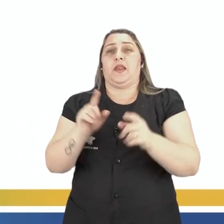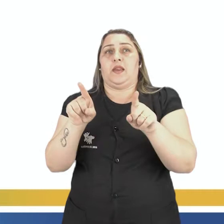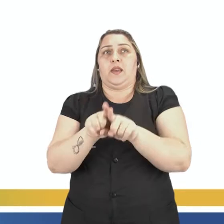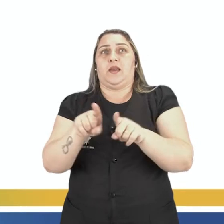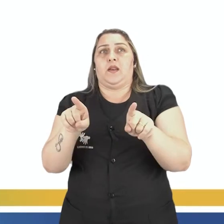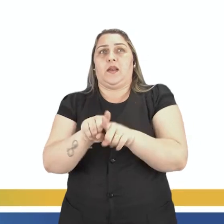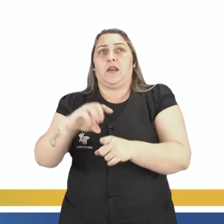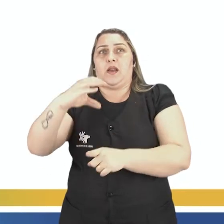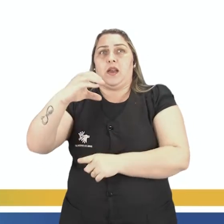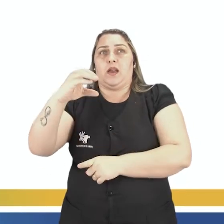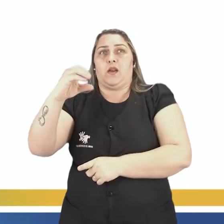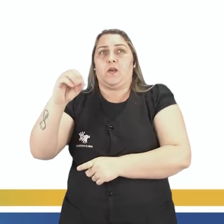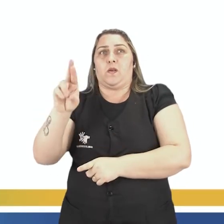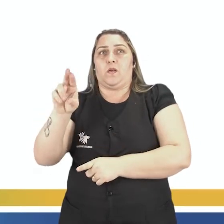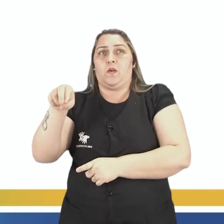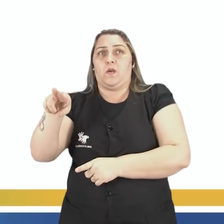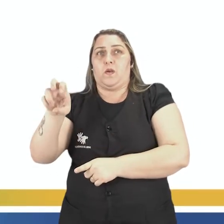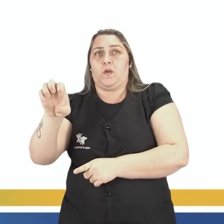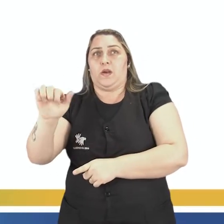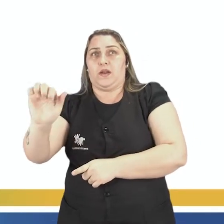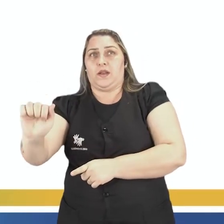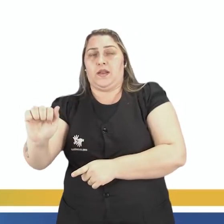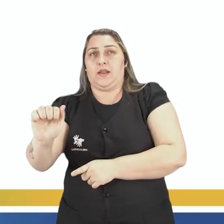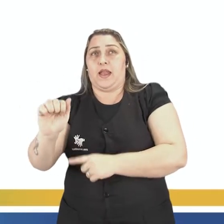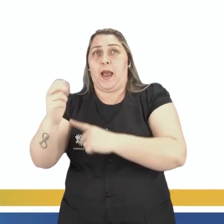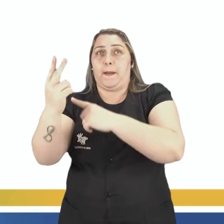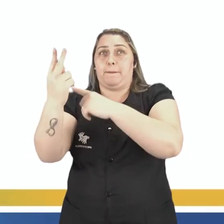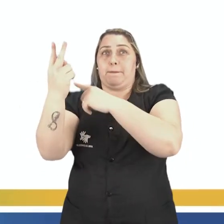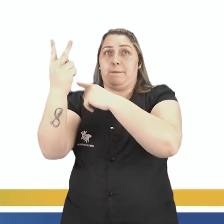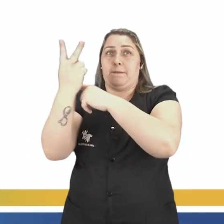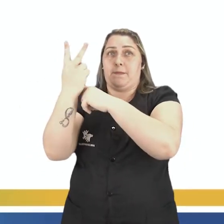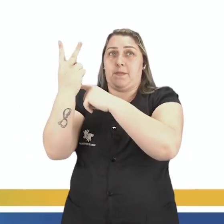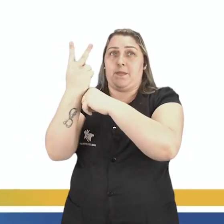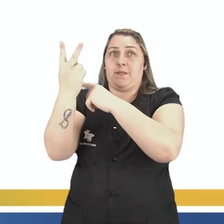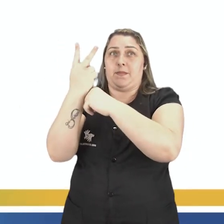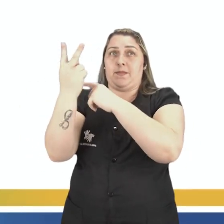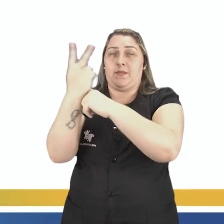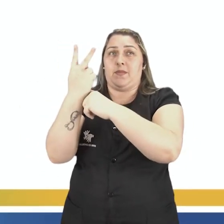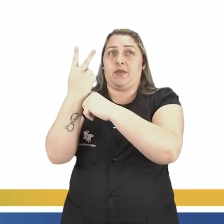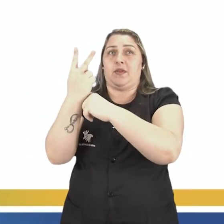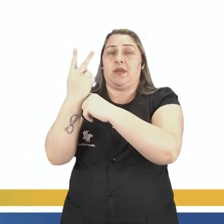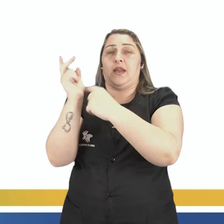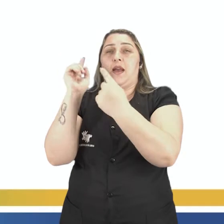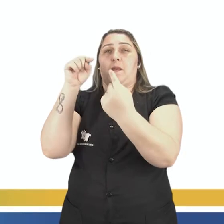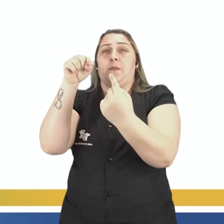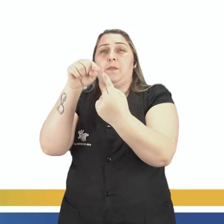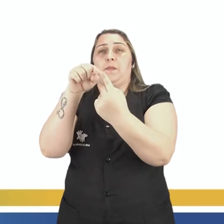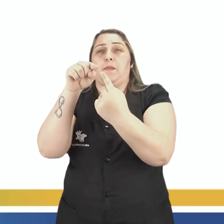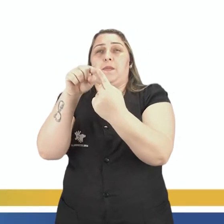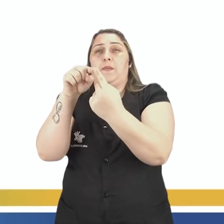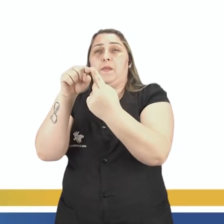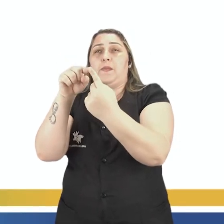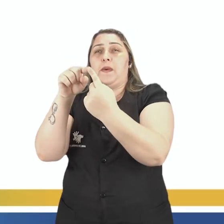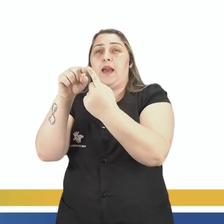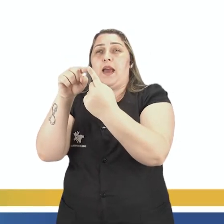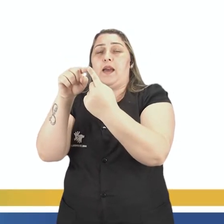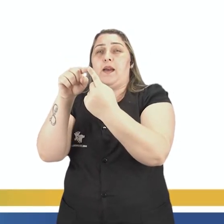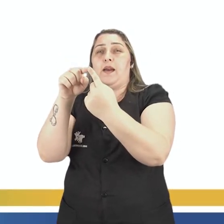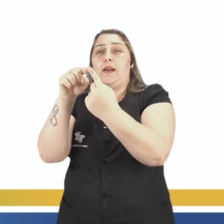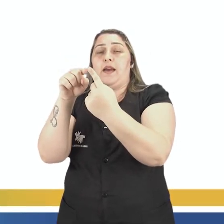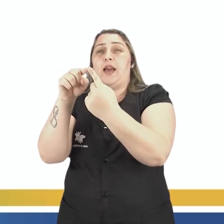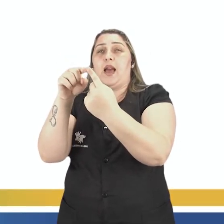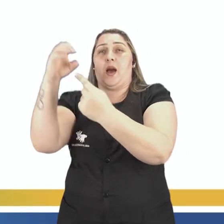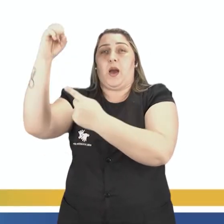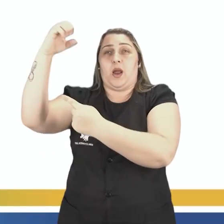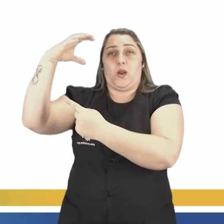nós temos a córnea. A córnea, ela é a proteção e tem a função de focar a luz da pupila